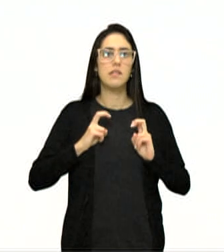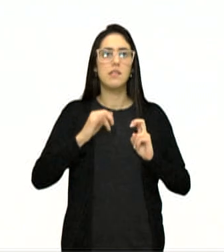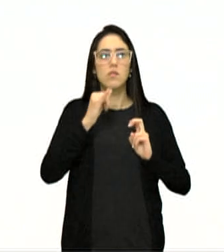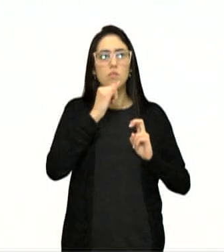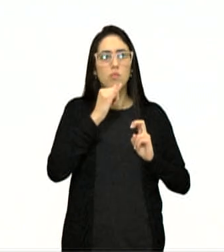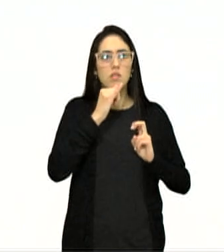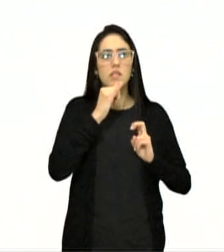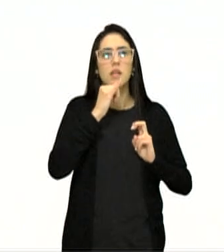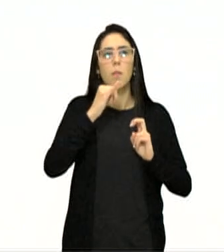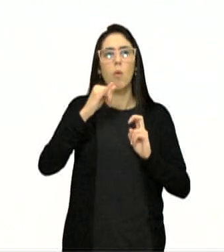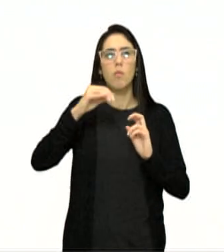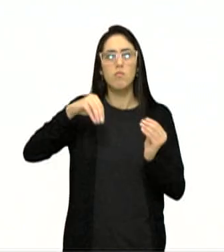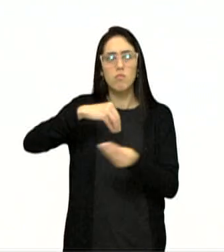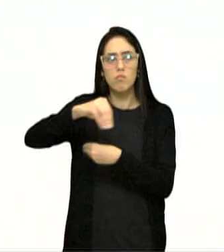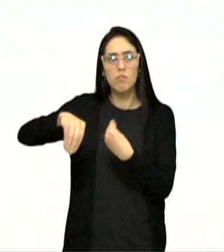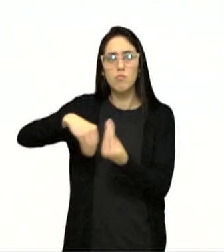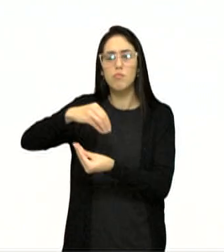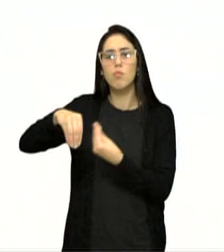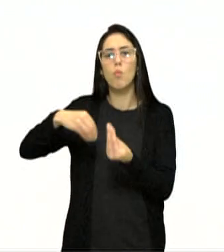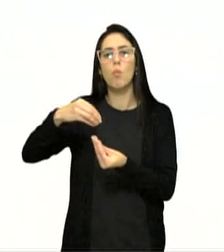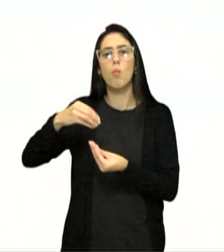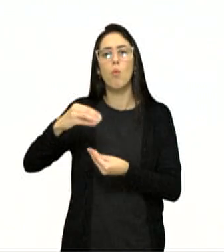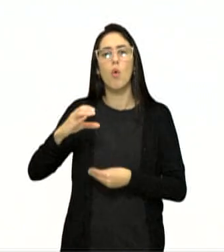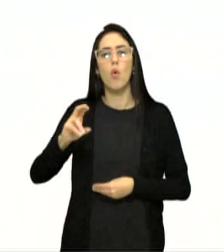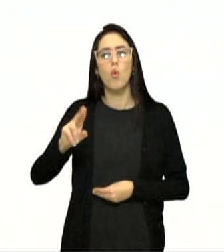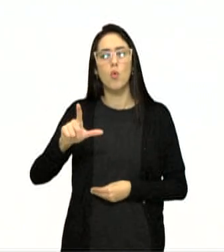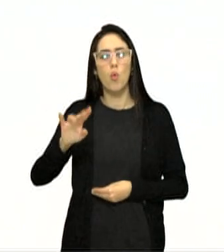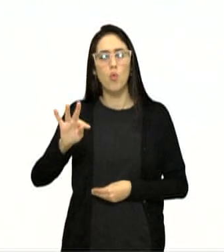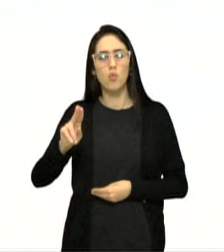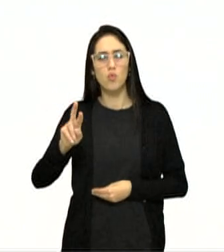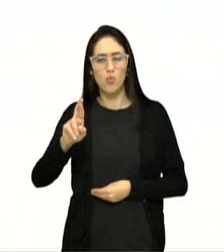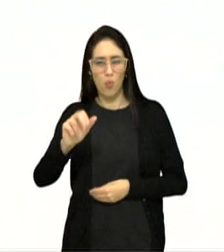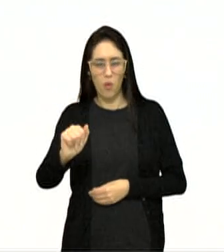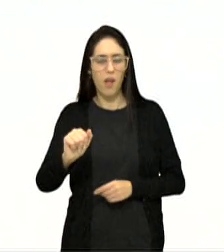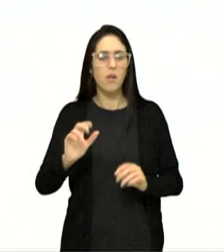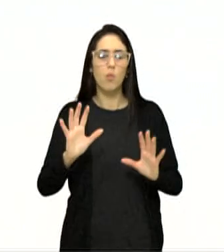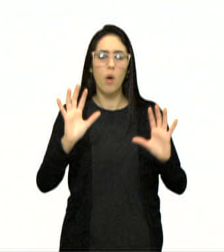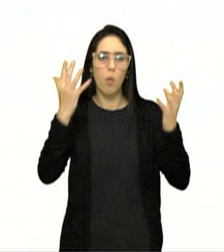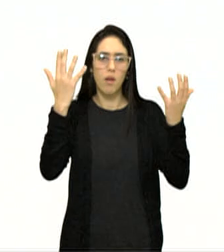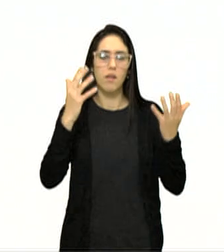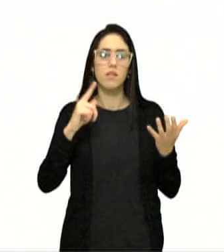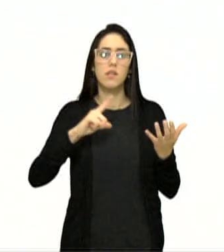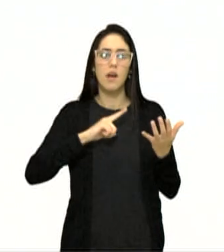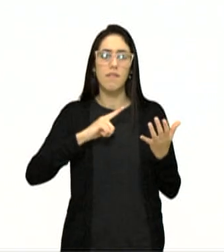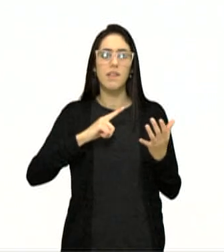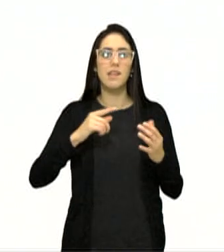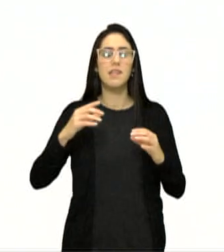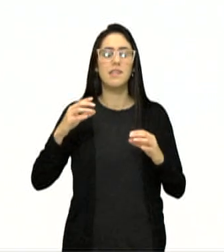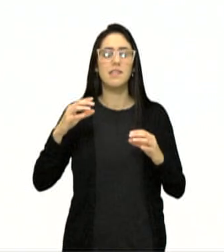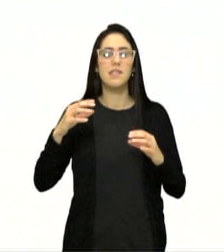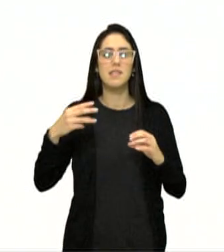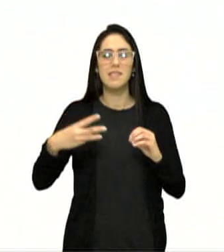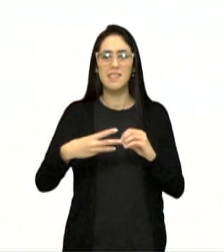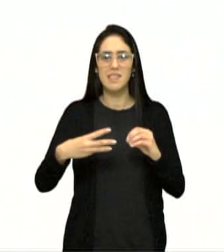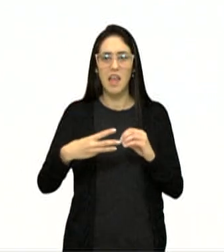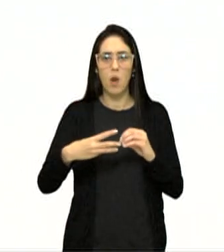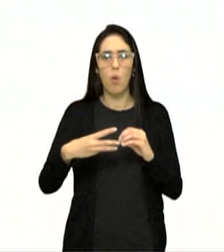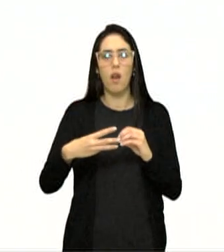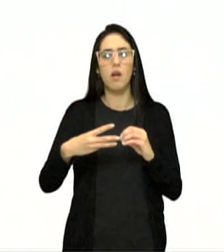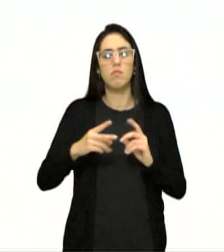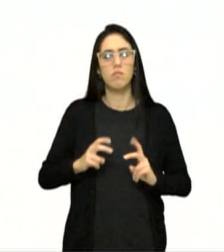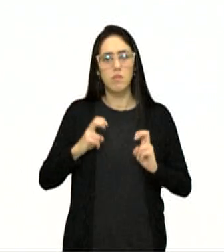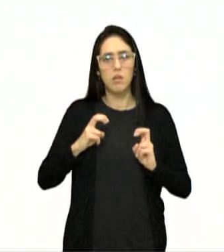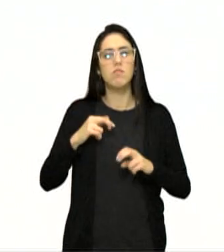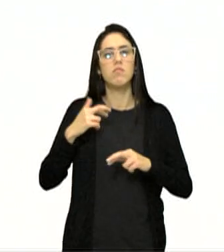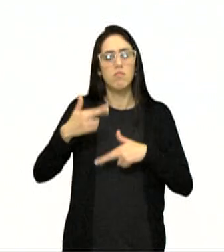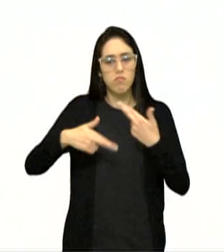e também células normais, o que vai acontecer, gente? As células cancerosas continuam se reproduzindo, né,